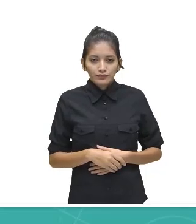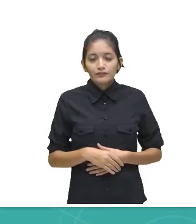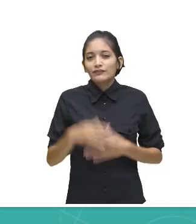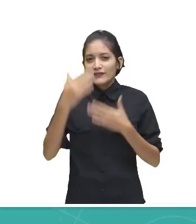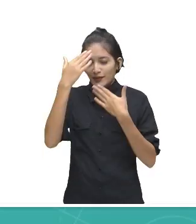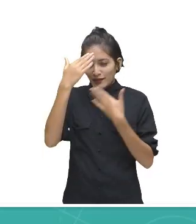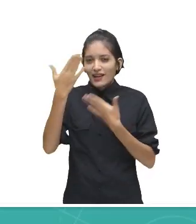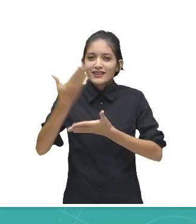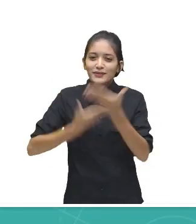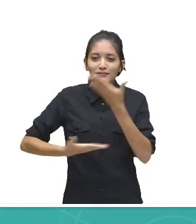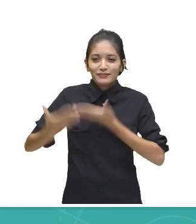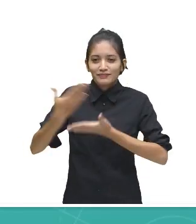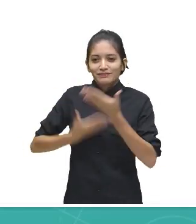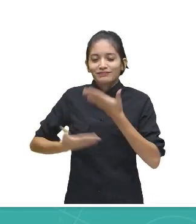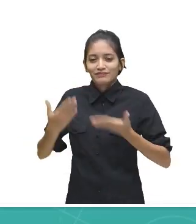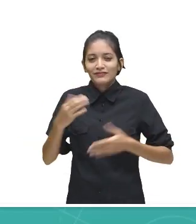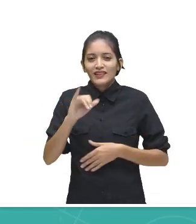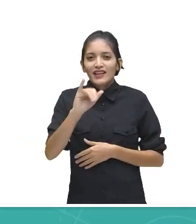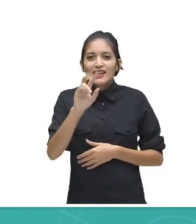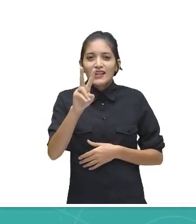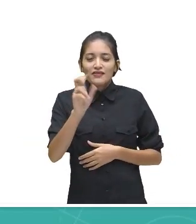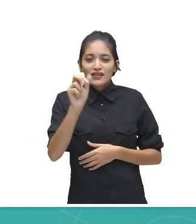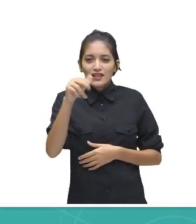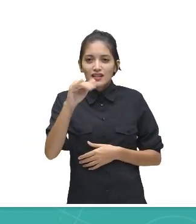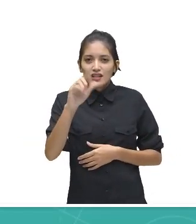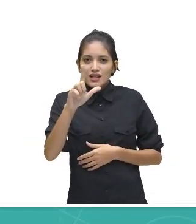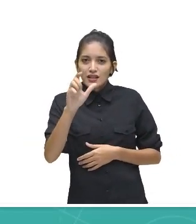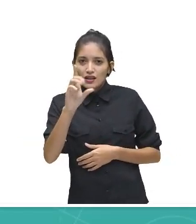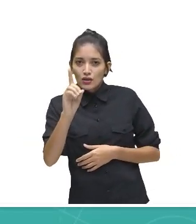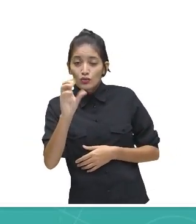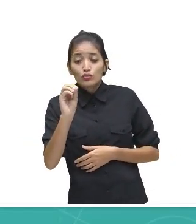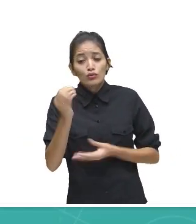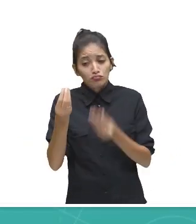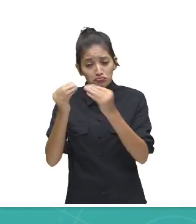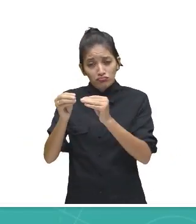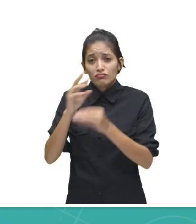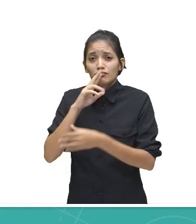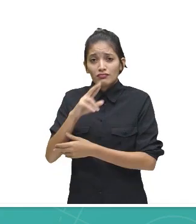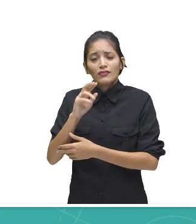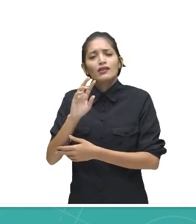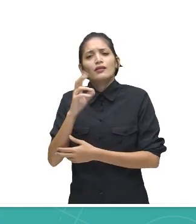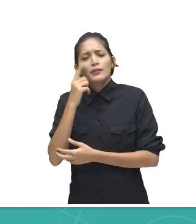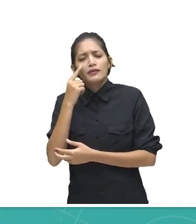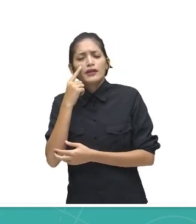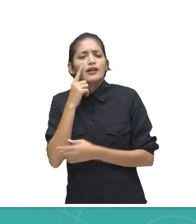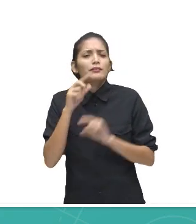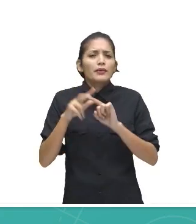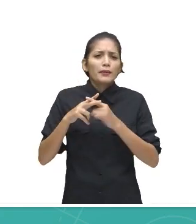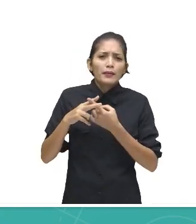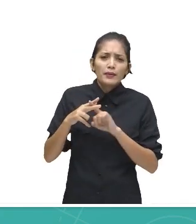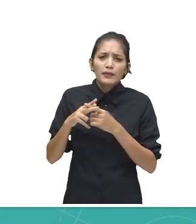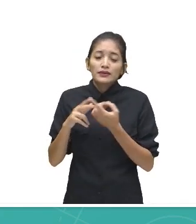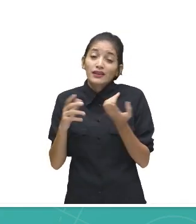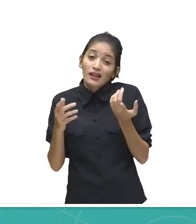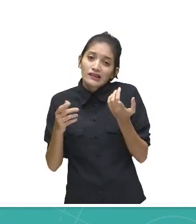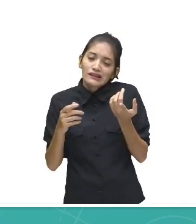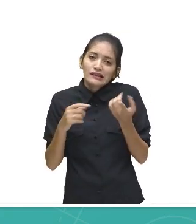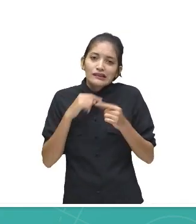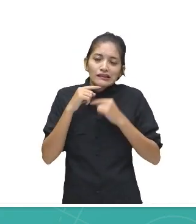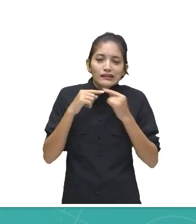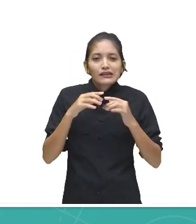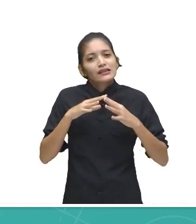Obrigado aí pela participação do Ivanildo, colocou a resposta. Daqui a pouco a gente corrige essa resposta aí que está meio